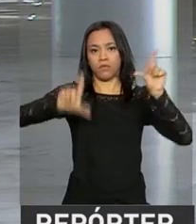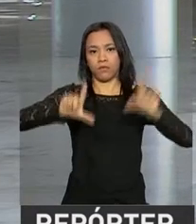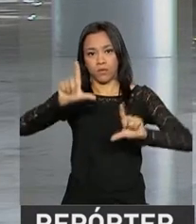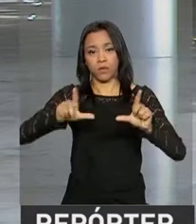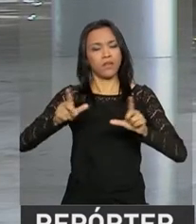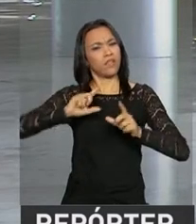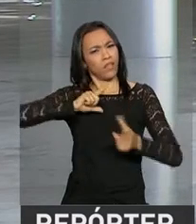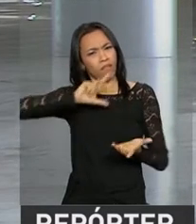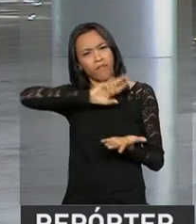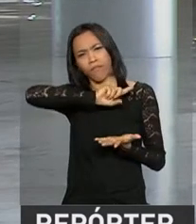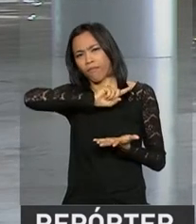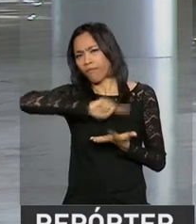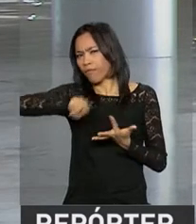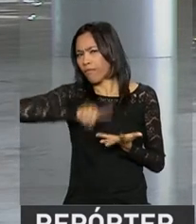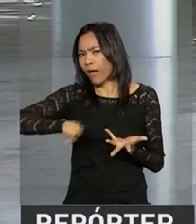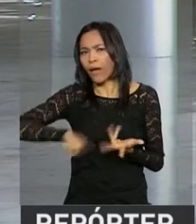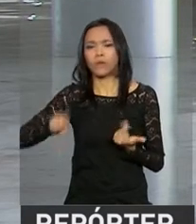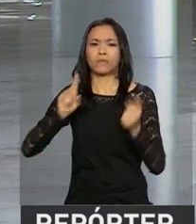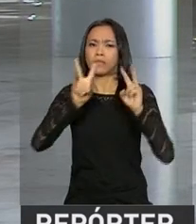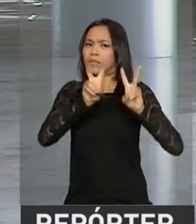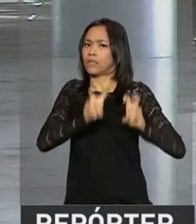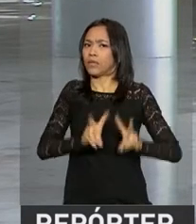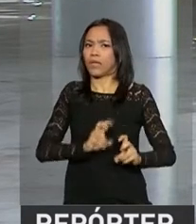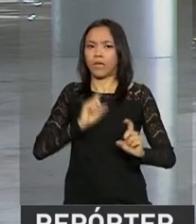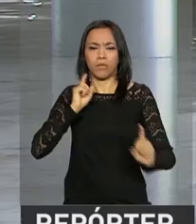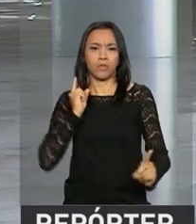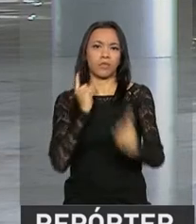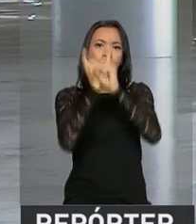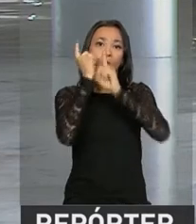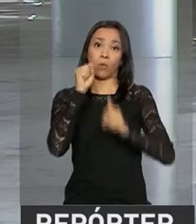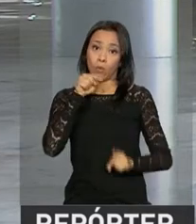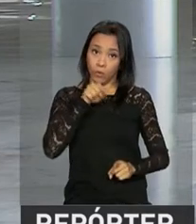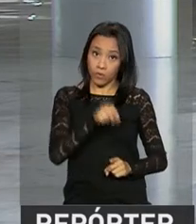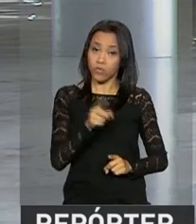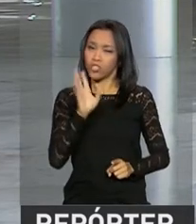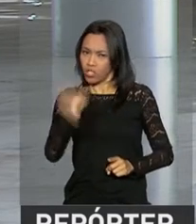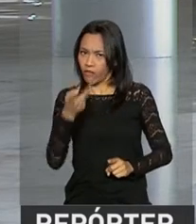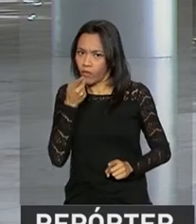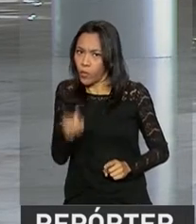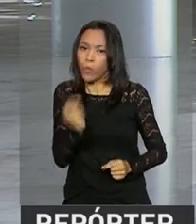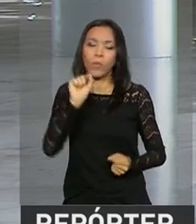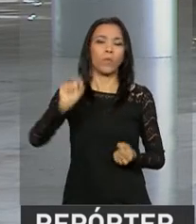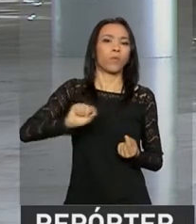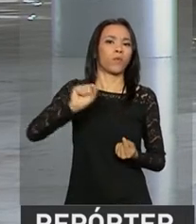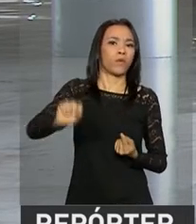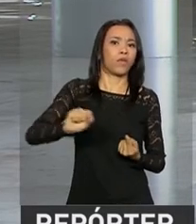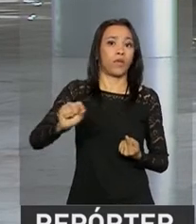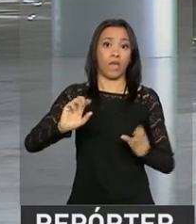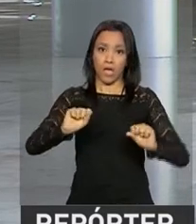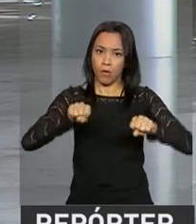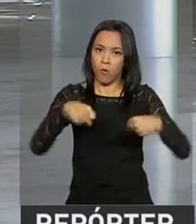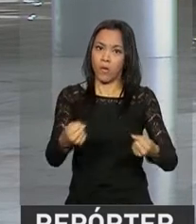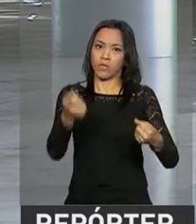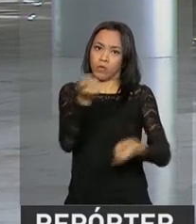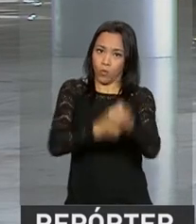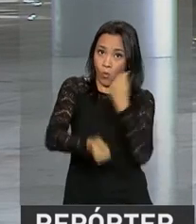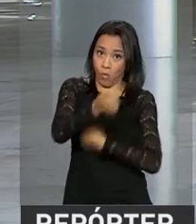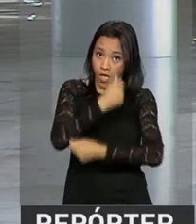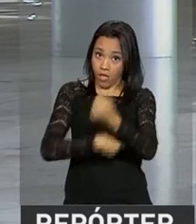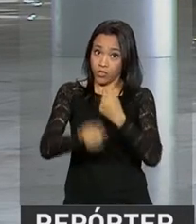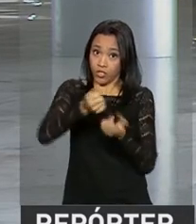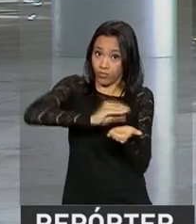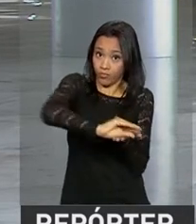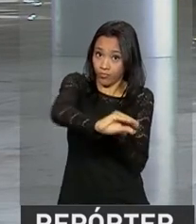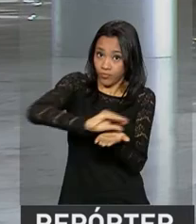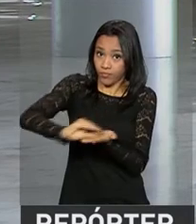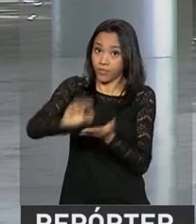São vários temas na pauta desse encontro, desde, como você falou, a recuperação do comércio e dos investimentos,